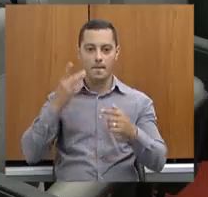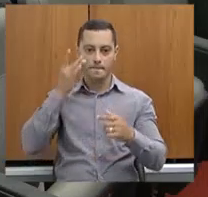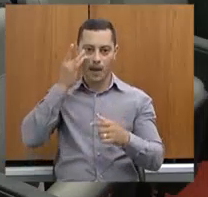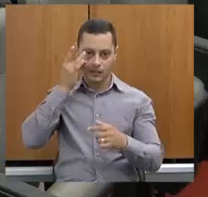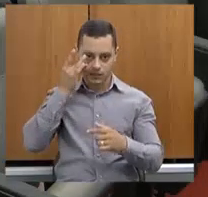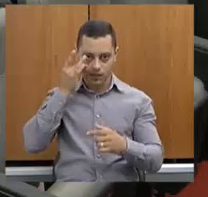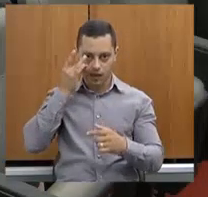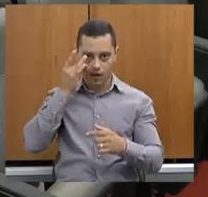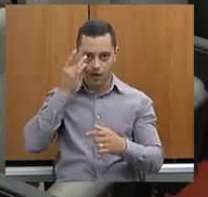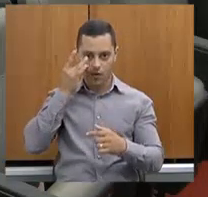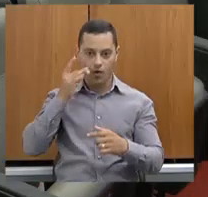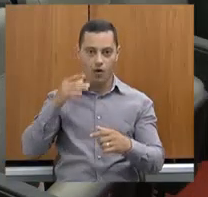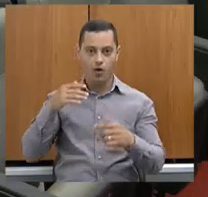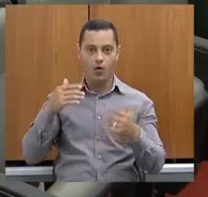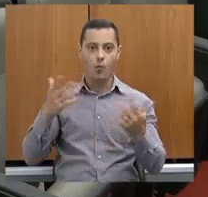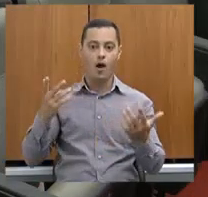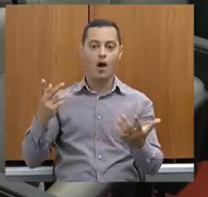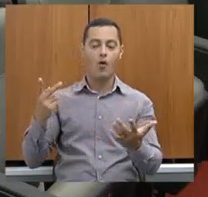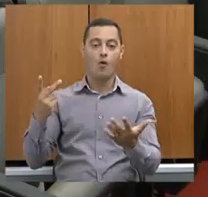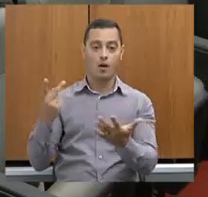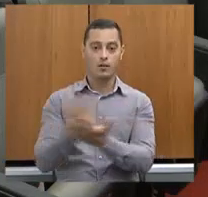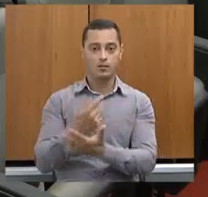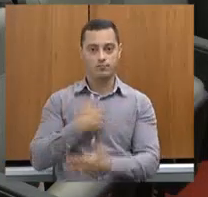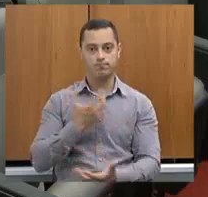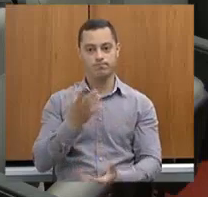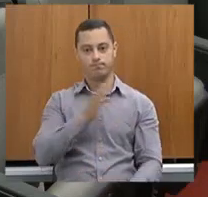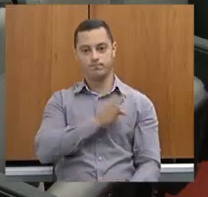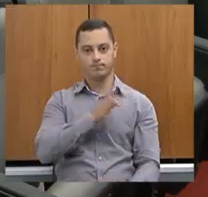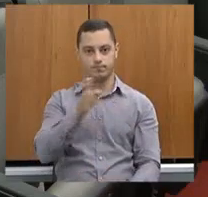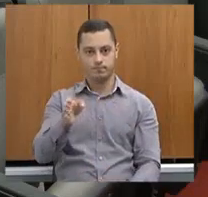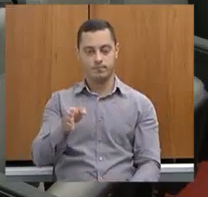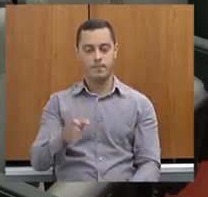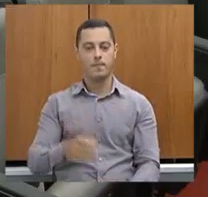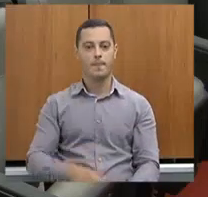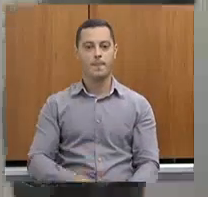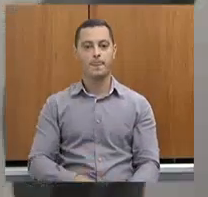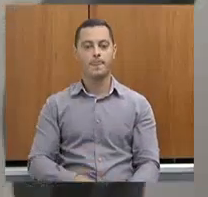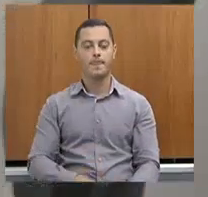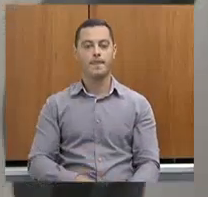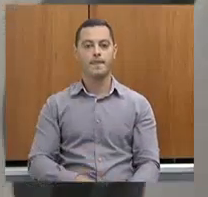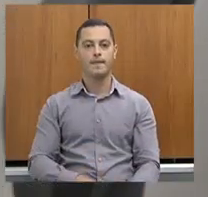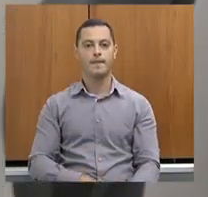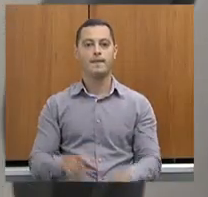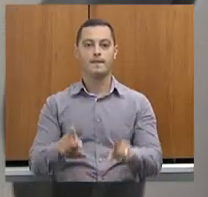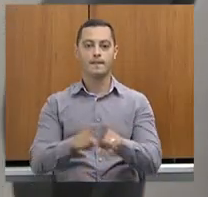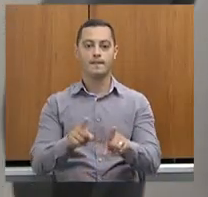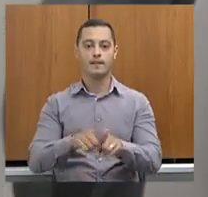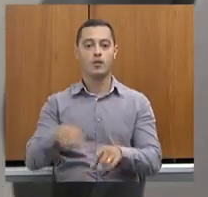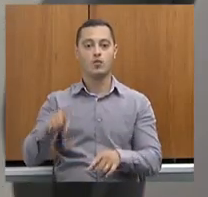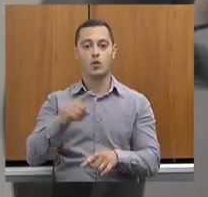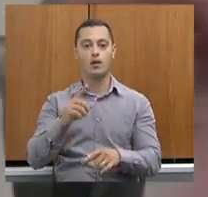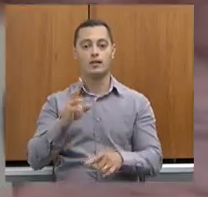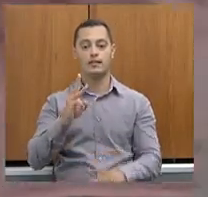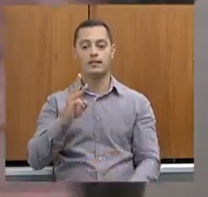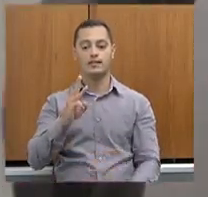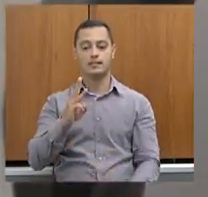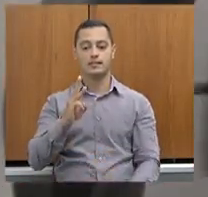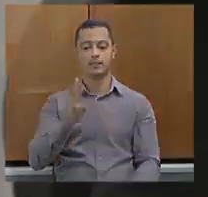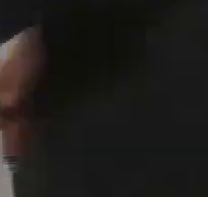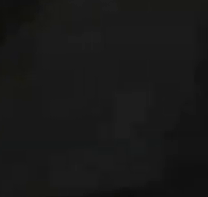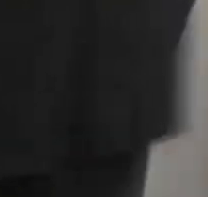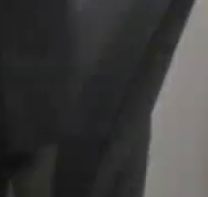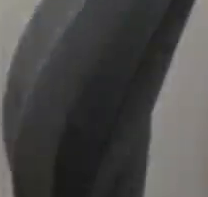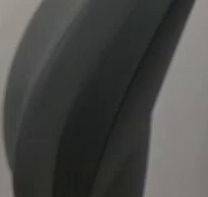quando acontecer e também dos armários que nós destinamos 3.421 armários